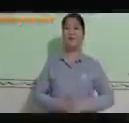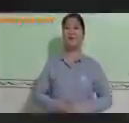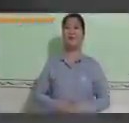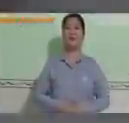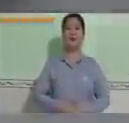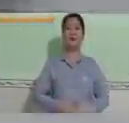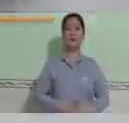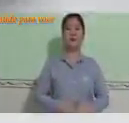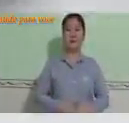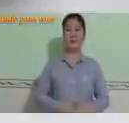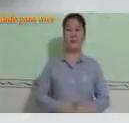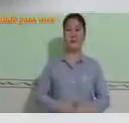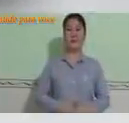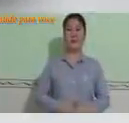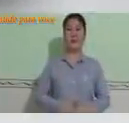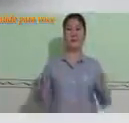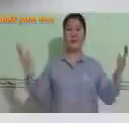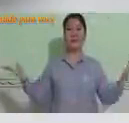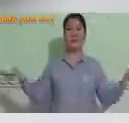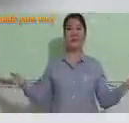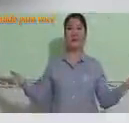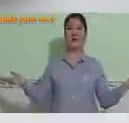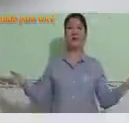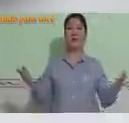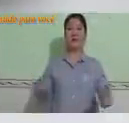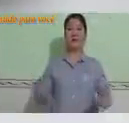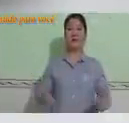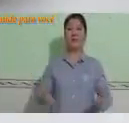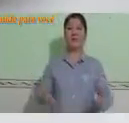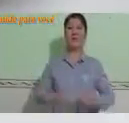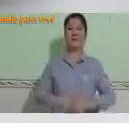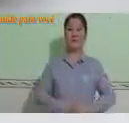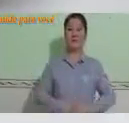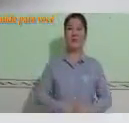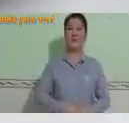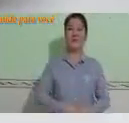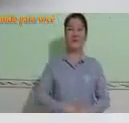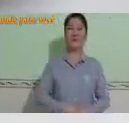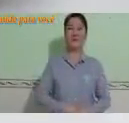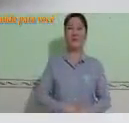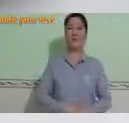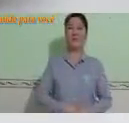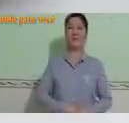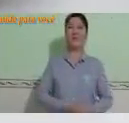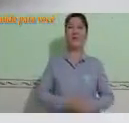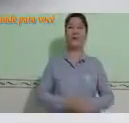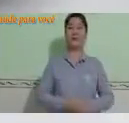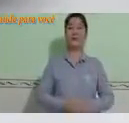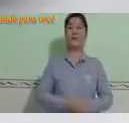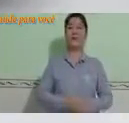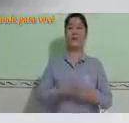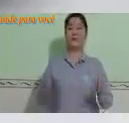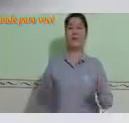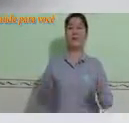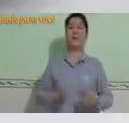quando a face fica muito diferente do que era antes, pode ser difícil para a pessoa se reconhecer e